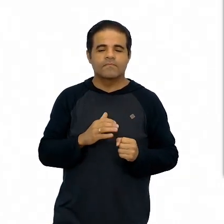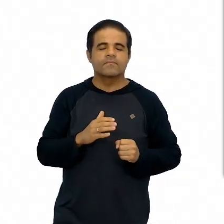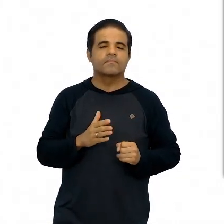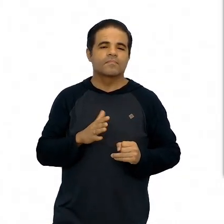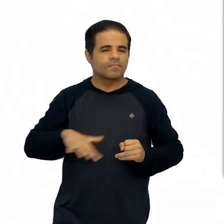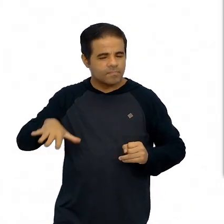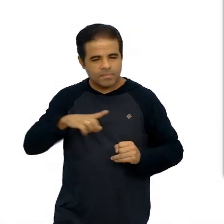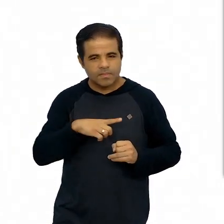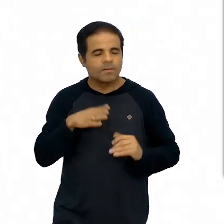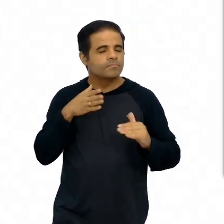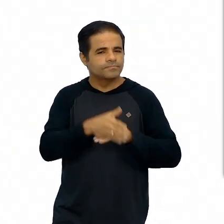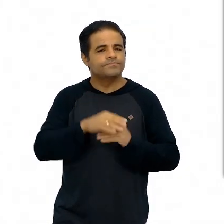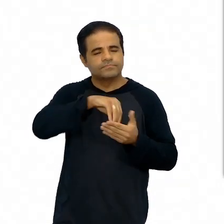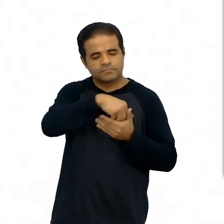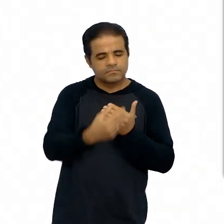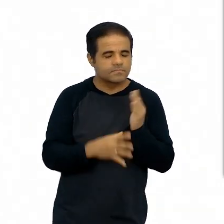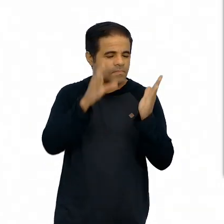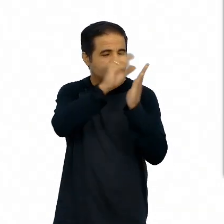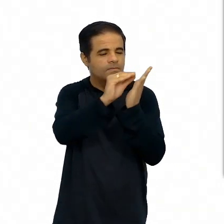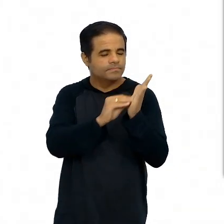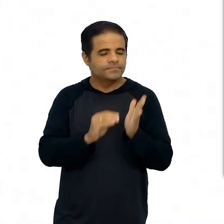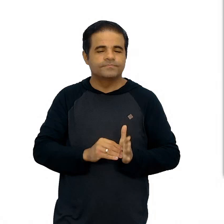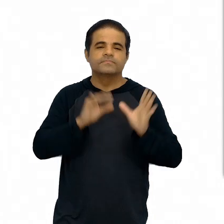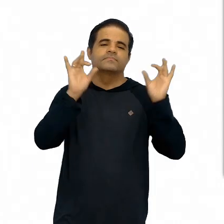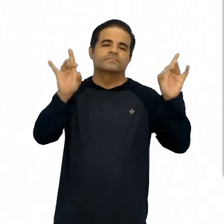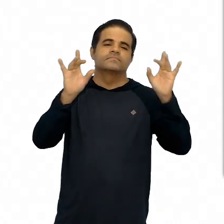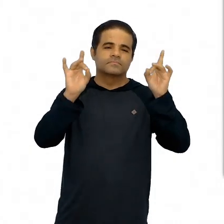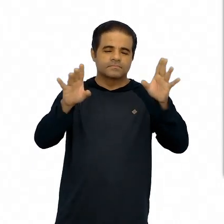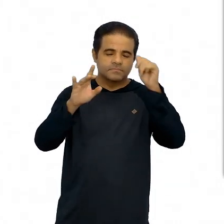envolvem com esse conteúdo específico.